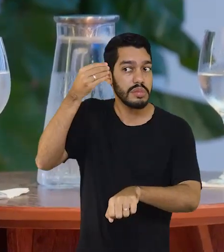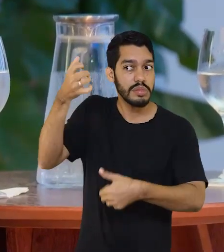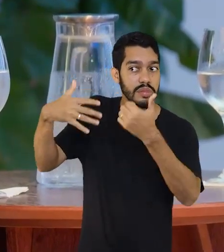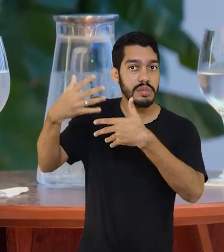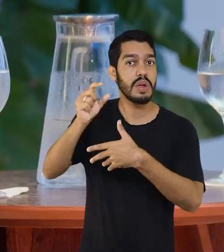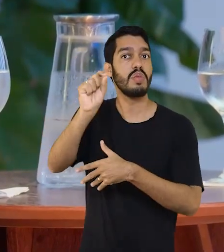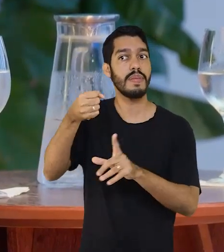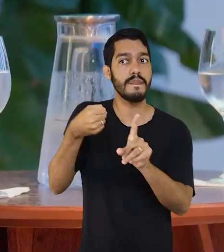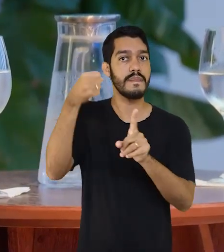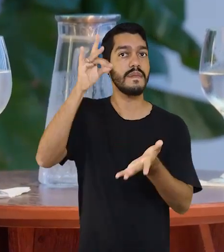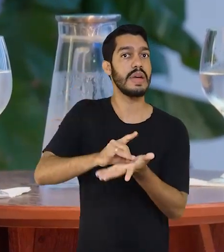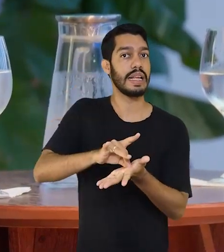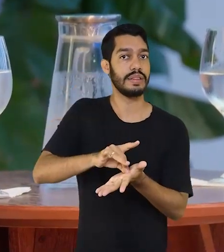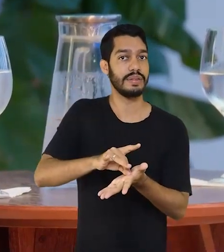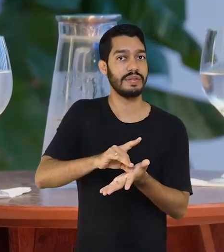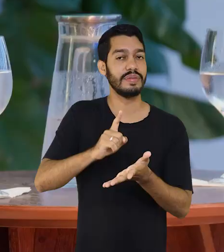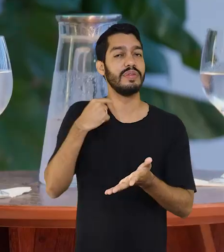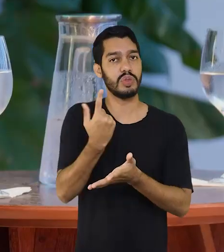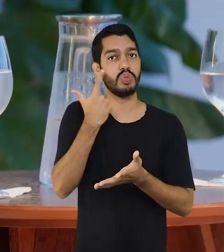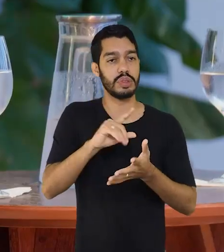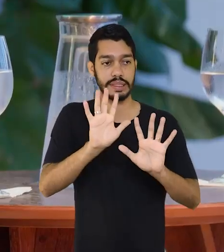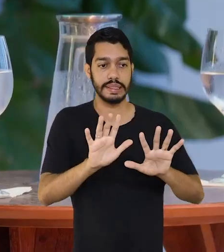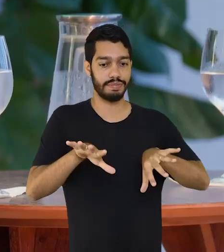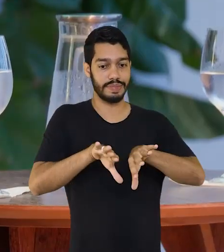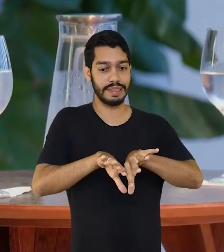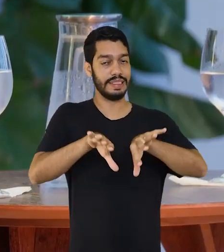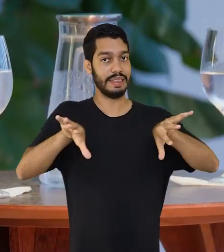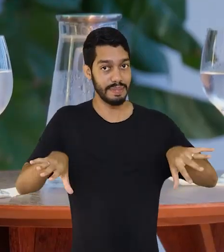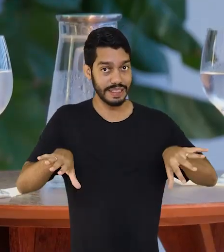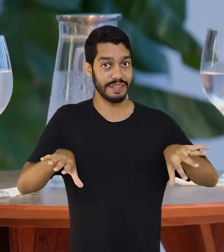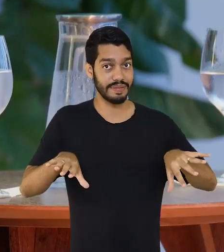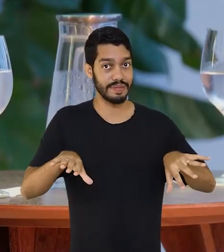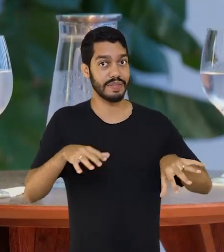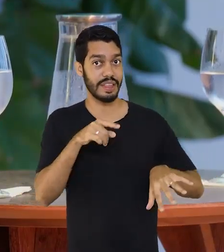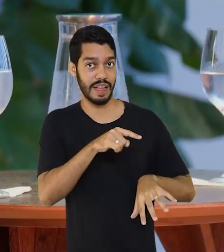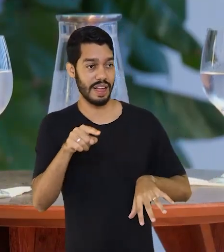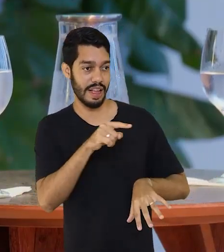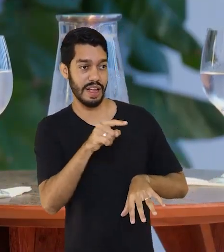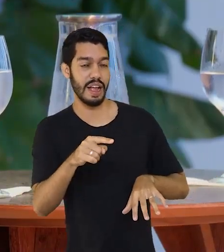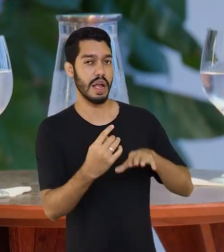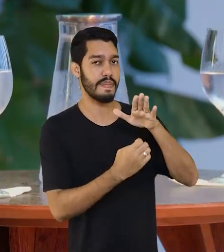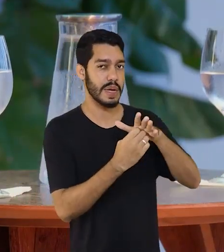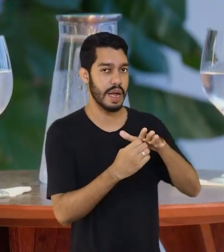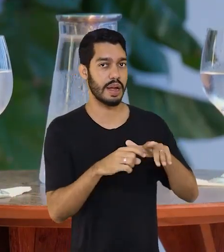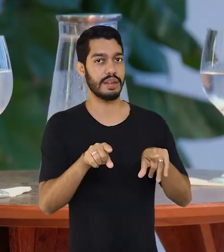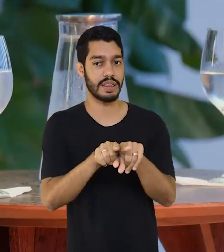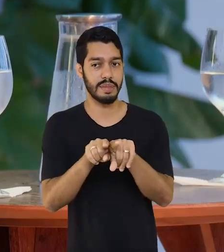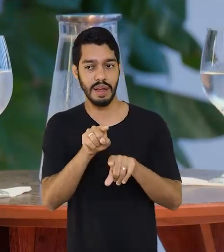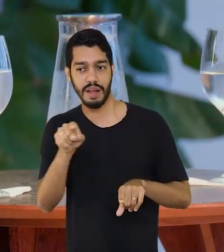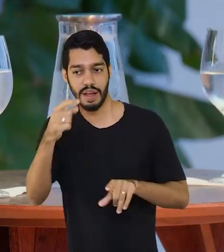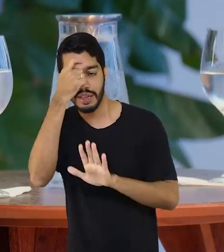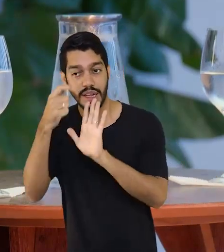você trouxe, né? Qual é o impacto real disso, a gente poder separar um pouco do ruído e do buzz, do que é a